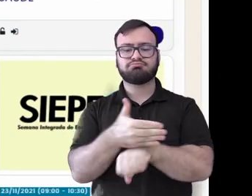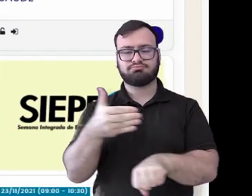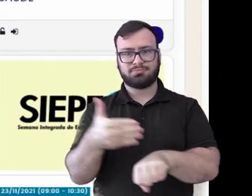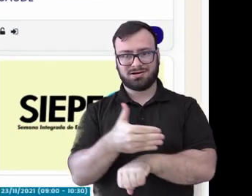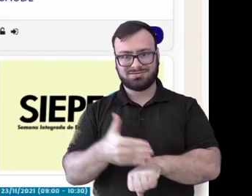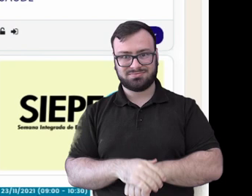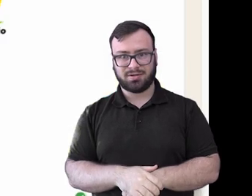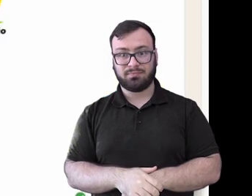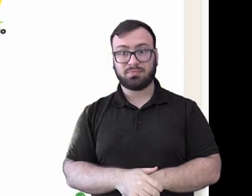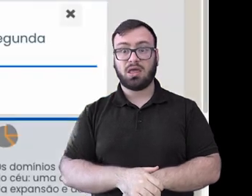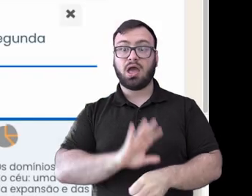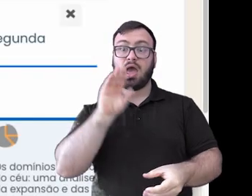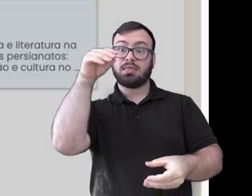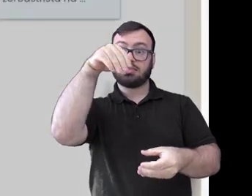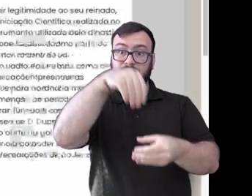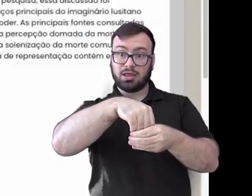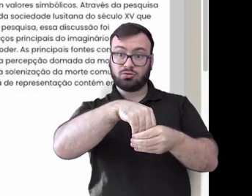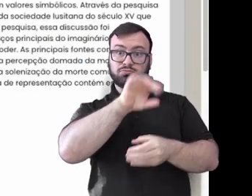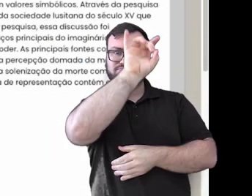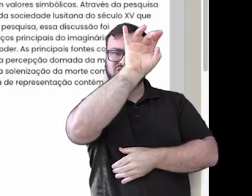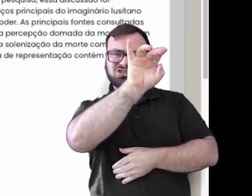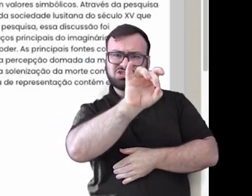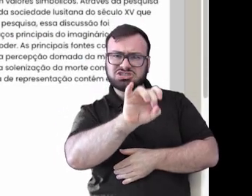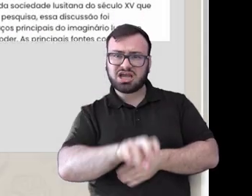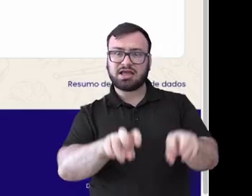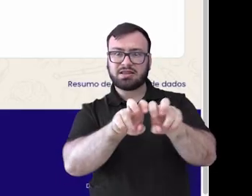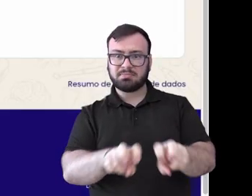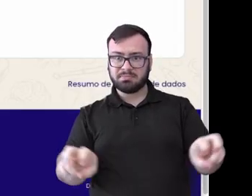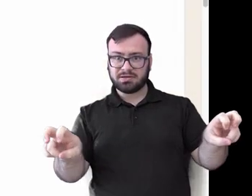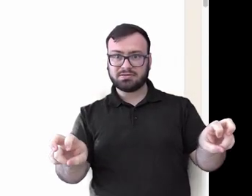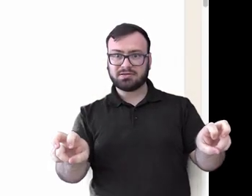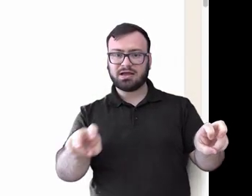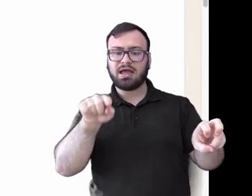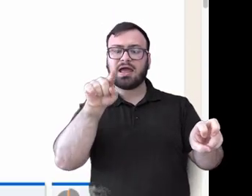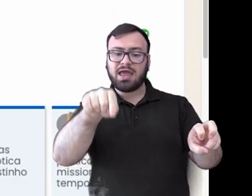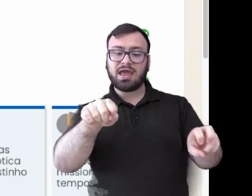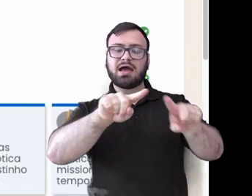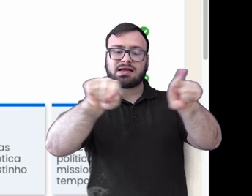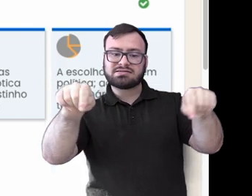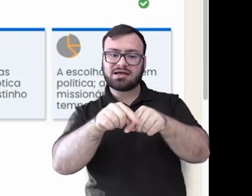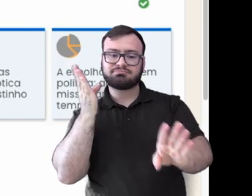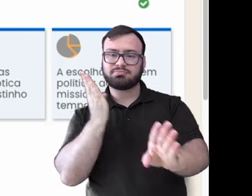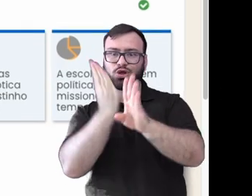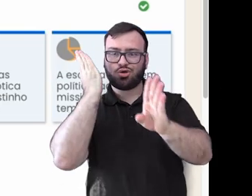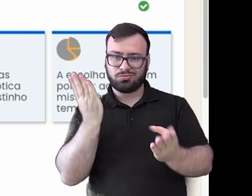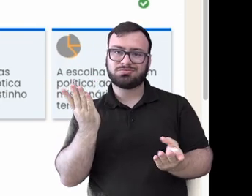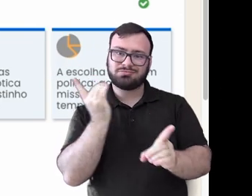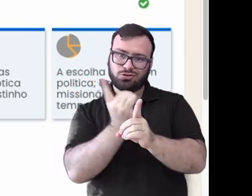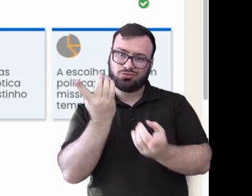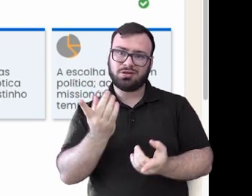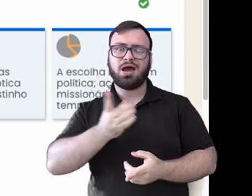Gostaria de participar dentro de cada uma das bancas essa Qual é a sala que você vai encontrar